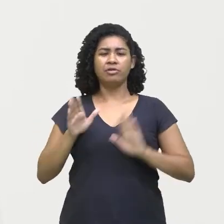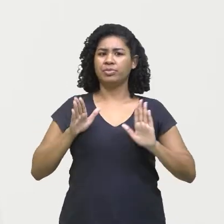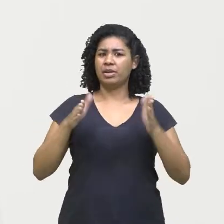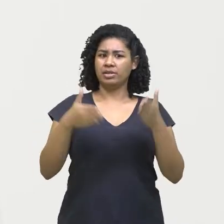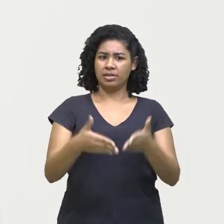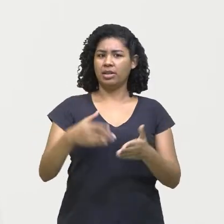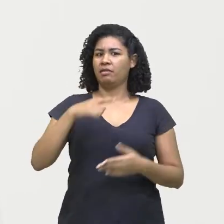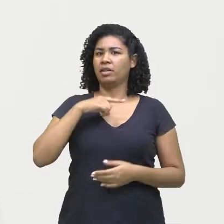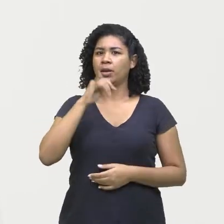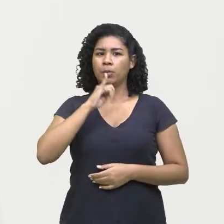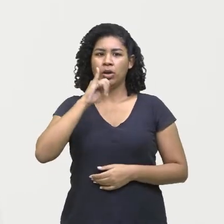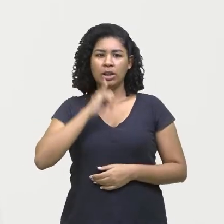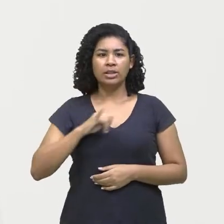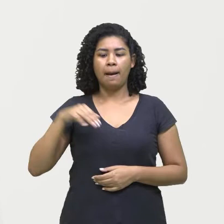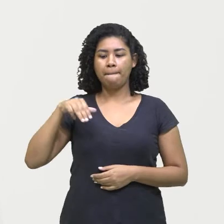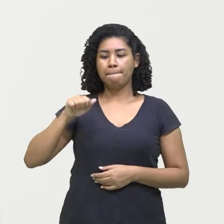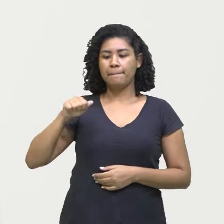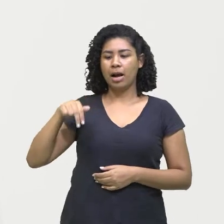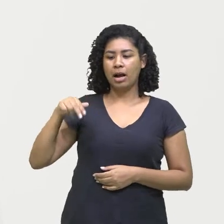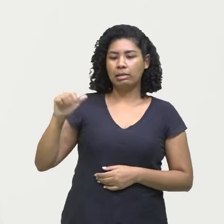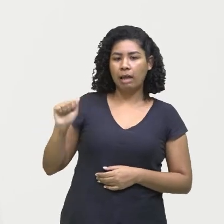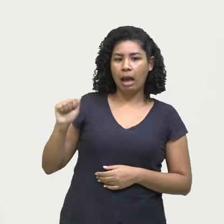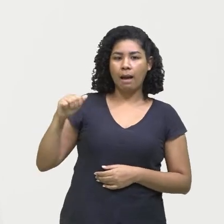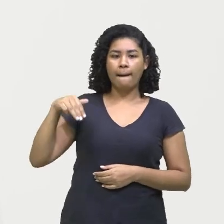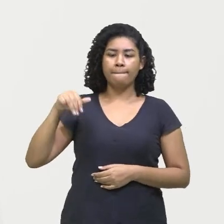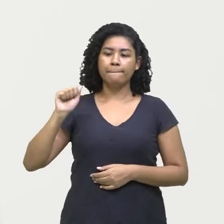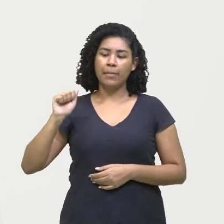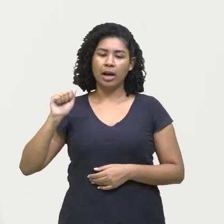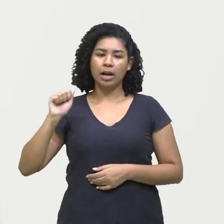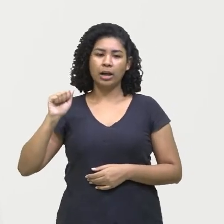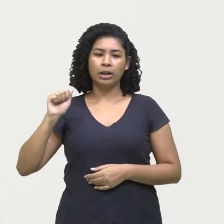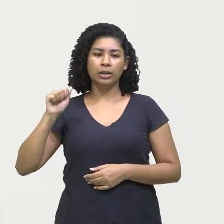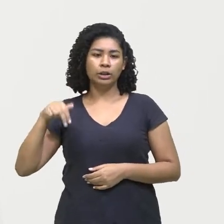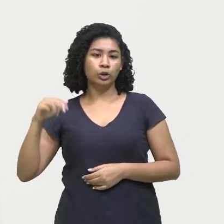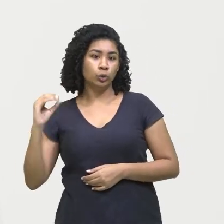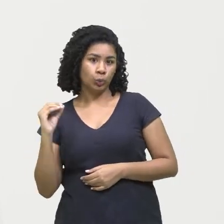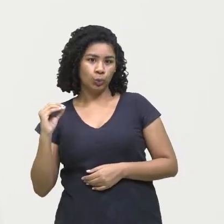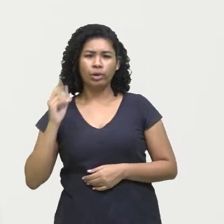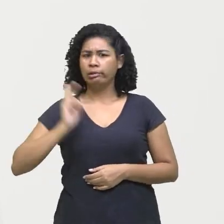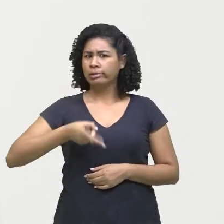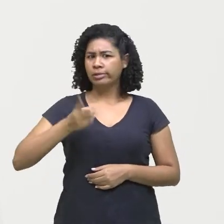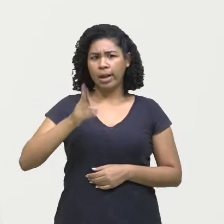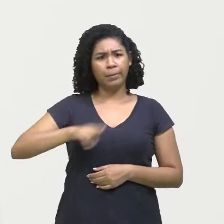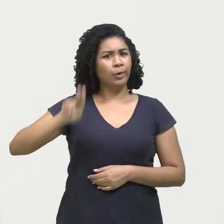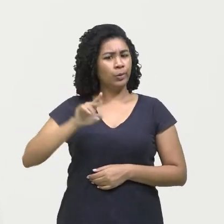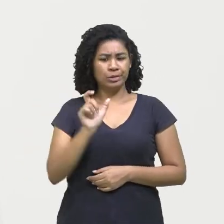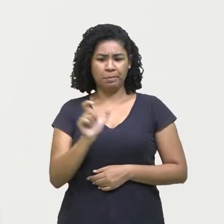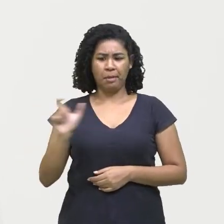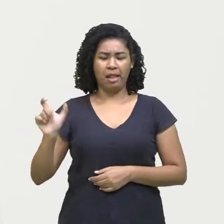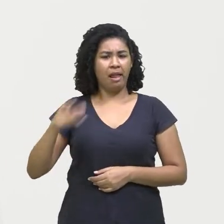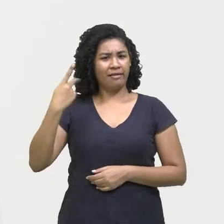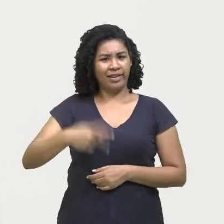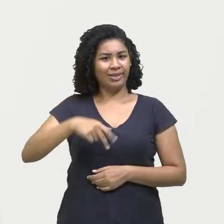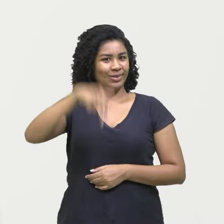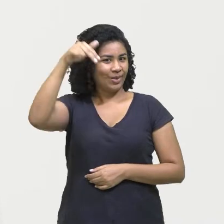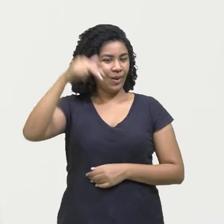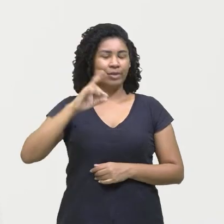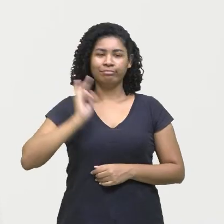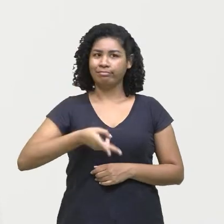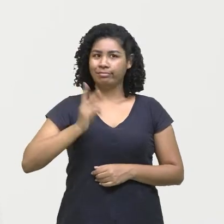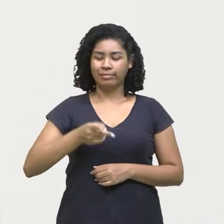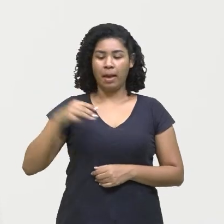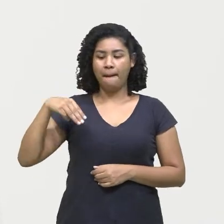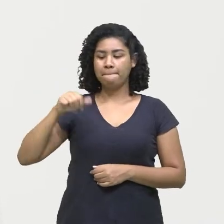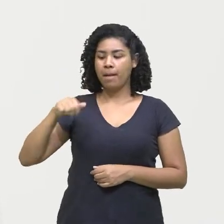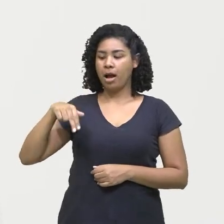rapaz, mano, mana, não é? A gente sempre fala, mas maninho, o que tu tá fazendo? Maninha, não é? Então